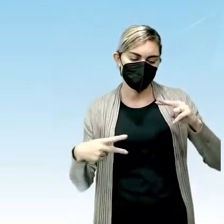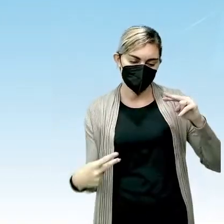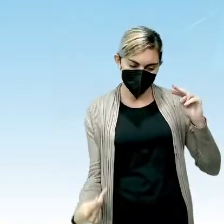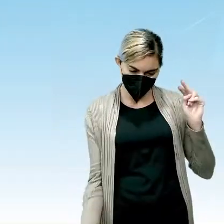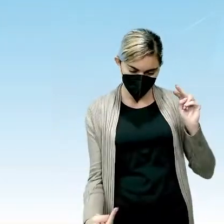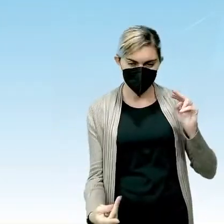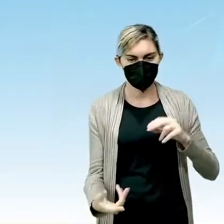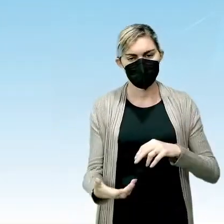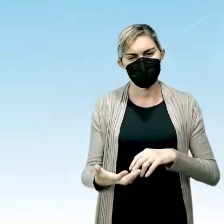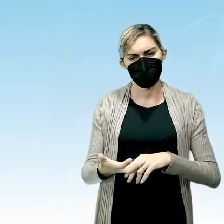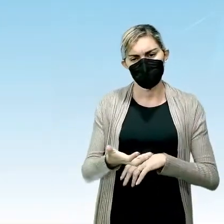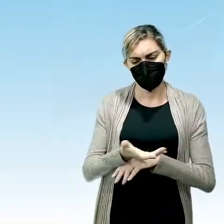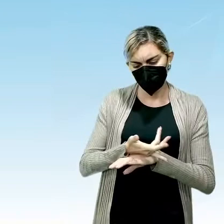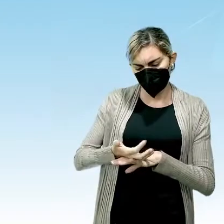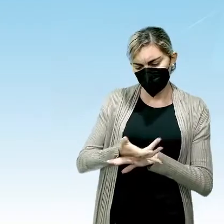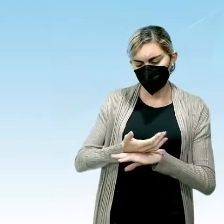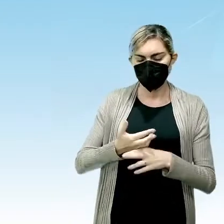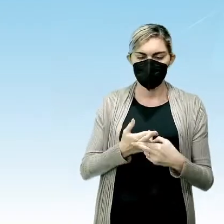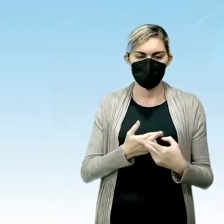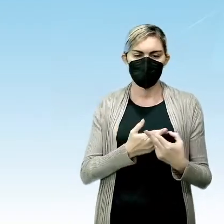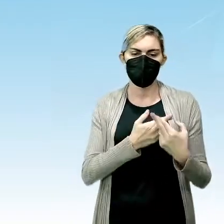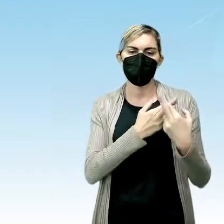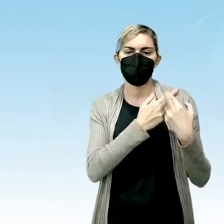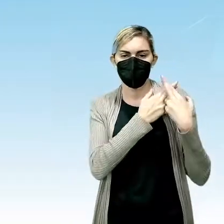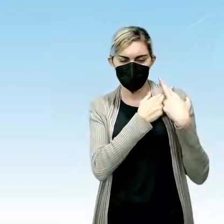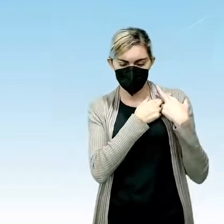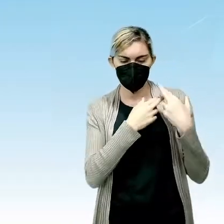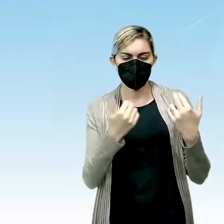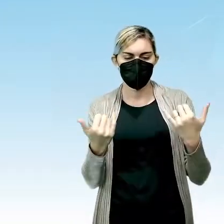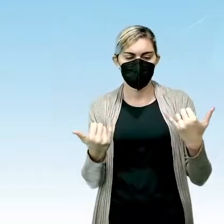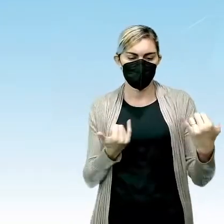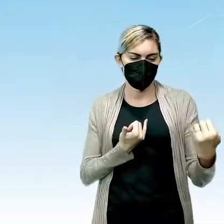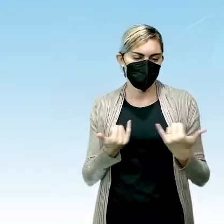responsável por armazenar as informações que são